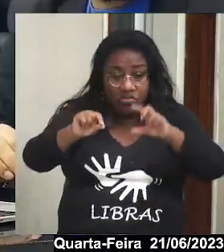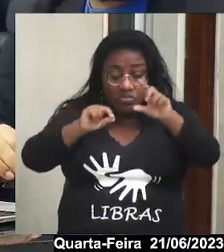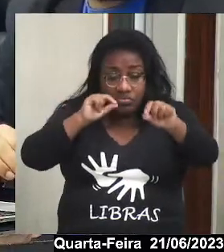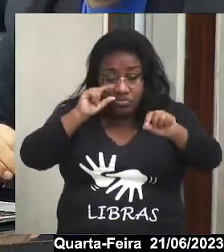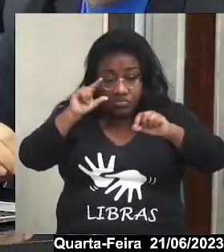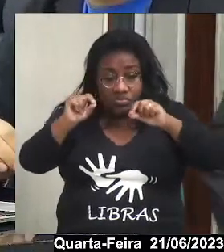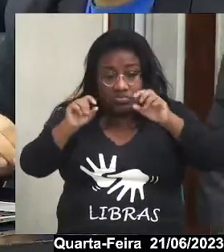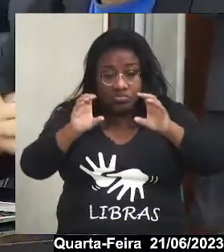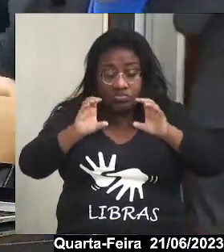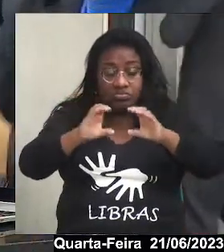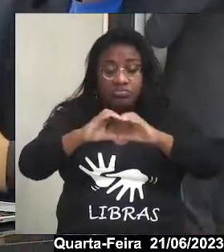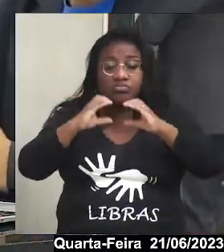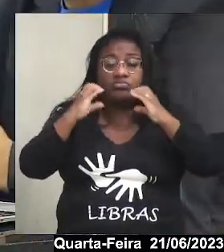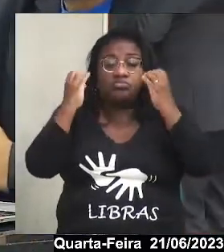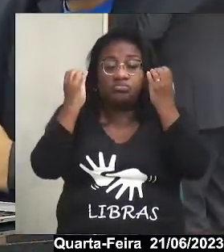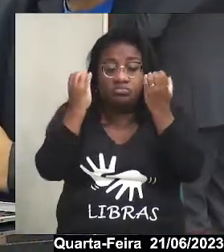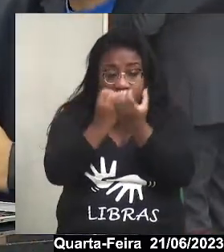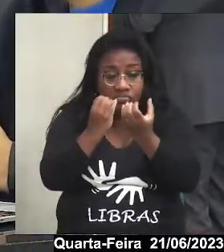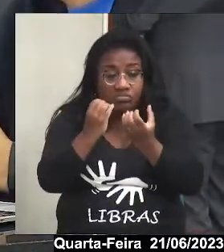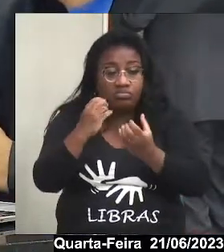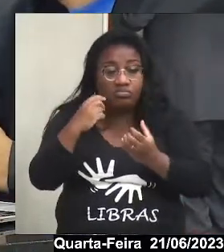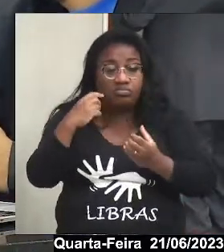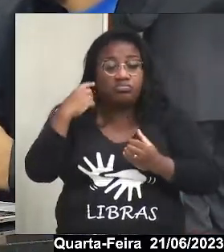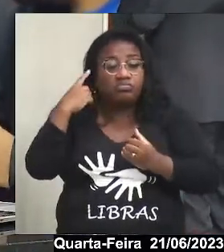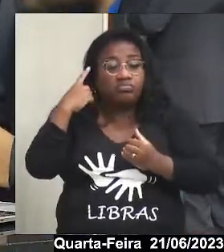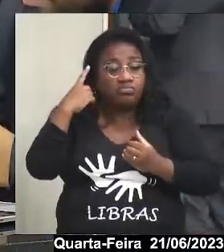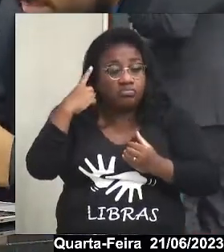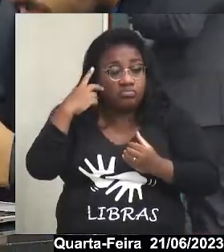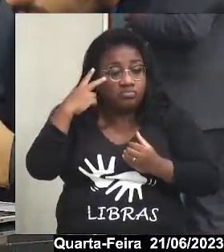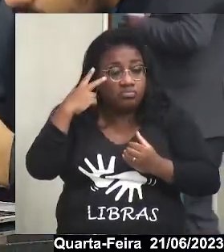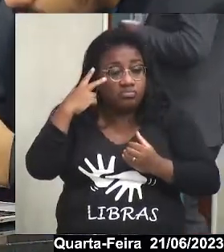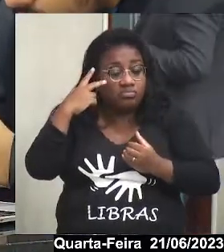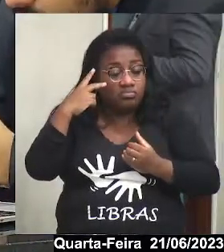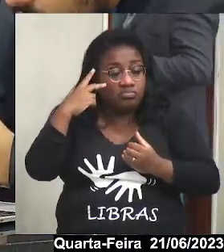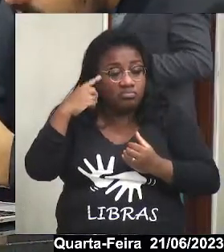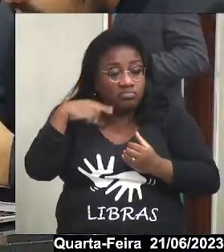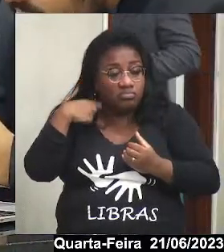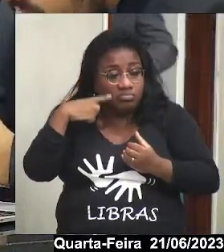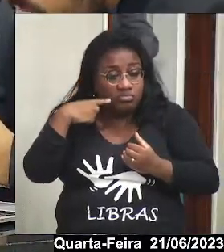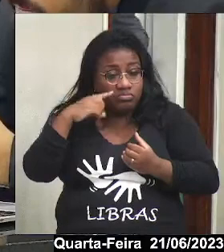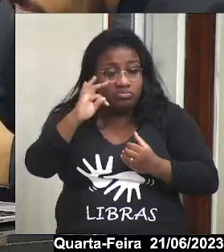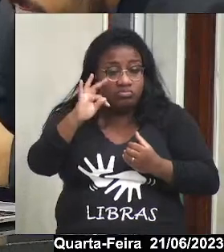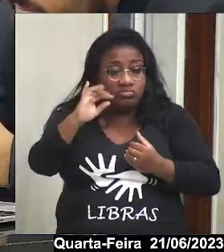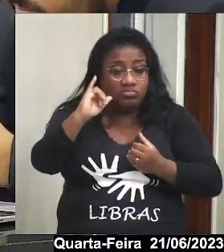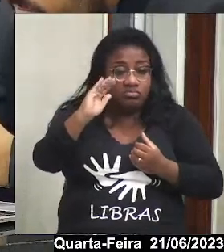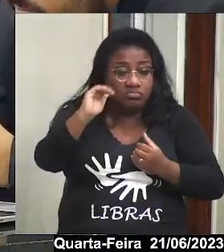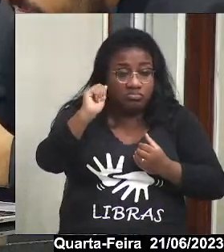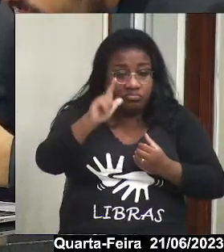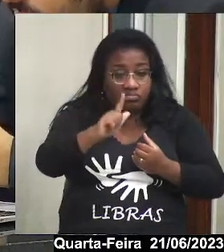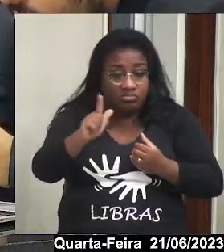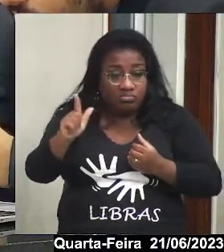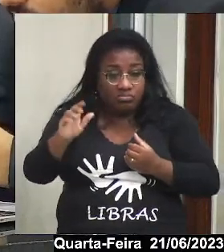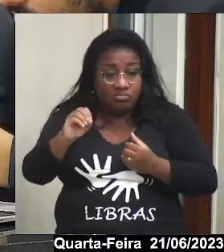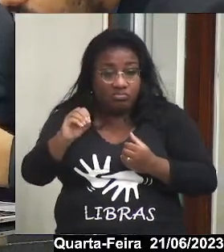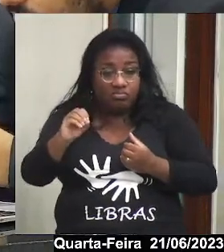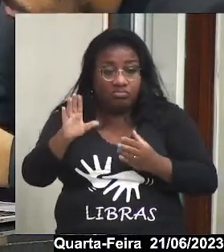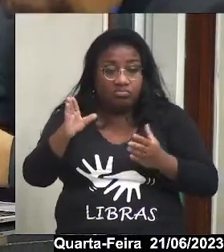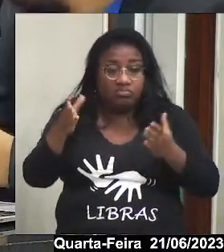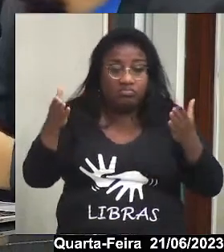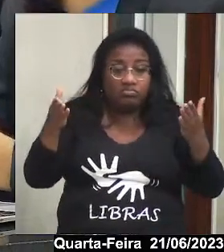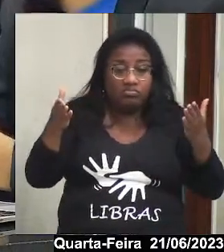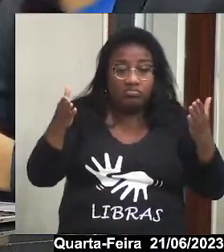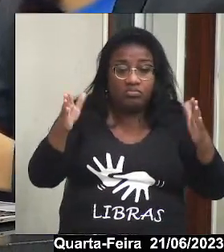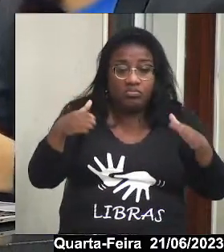escolheram uma comissão, junto com o advogado, doutor Tiago, para decidir qualquer tipo de decisões que sejam melhores para